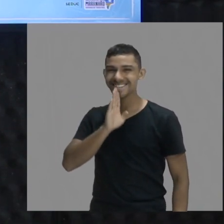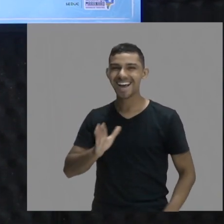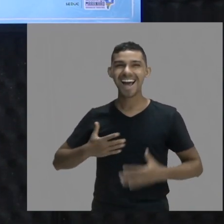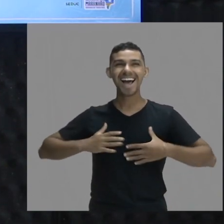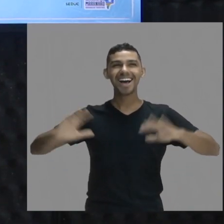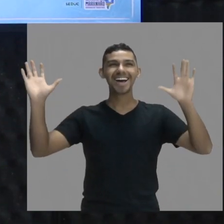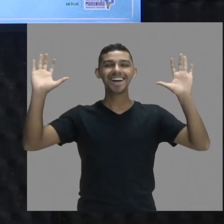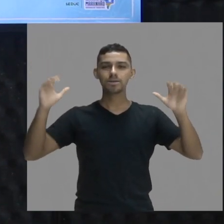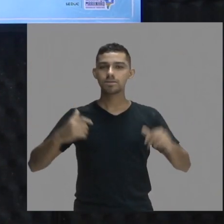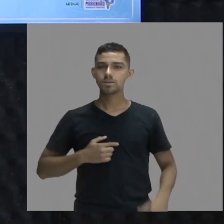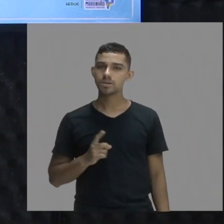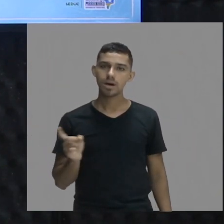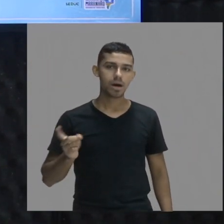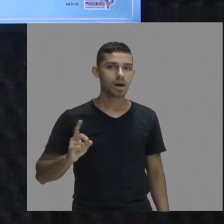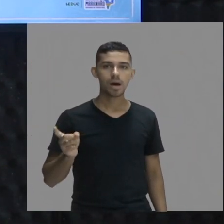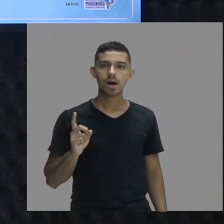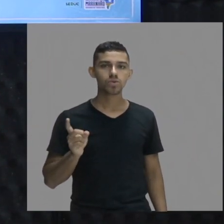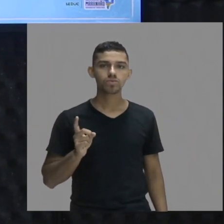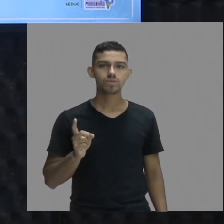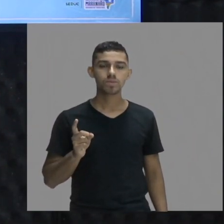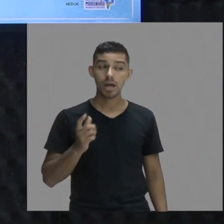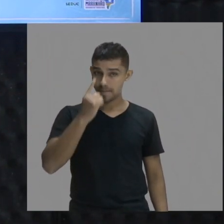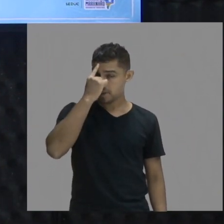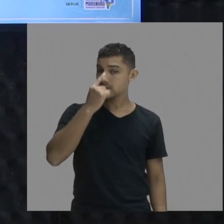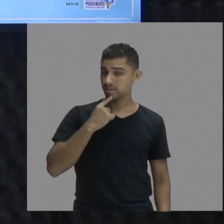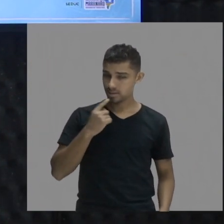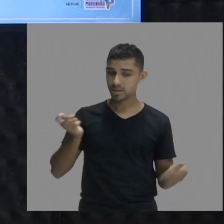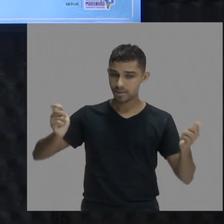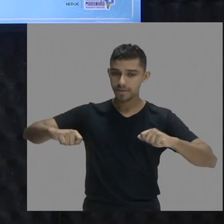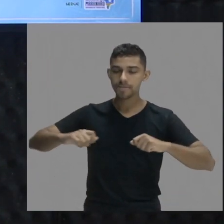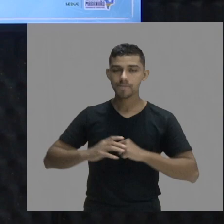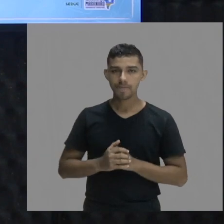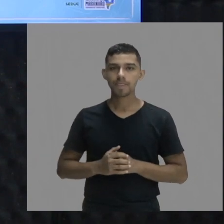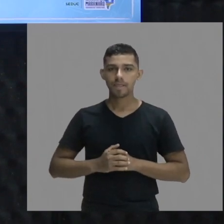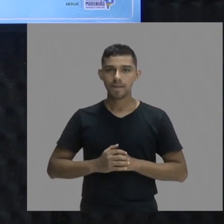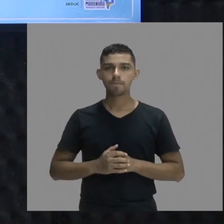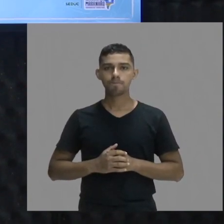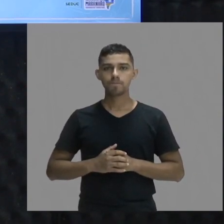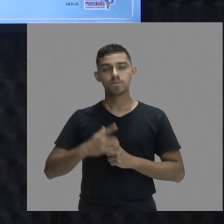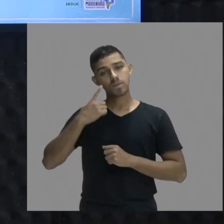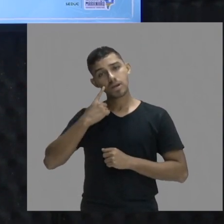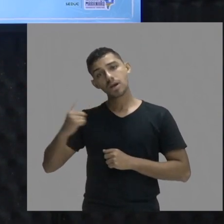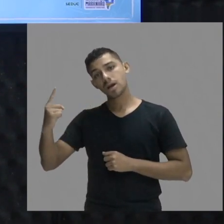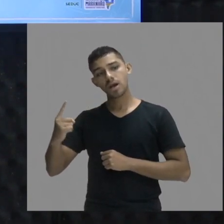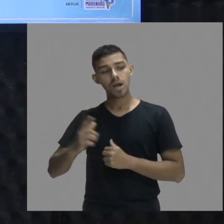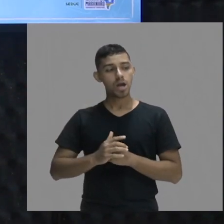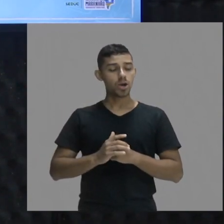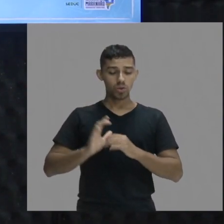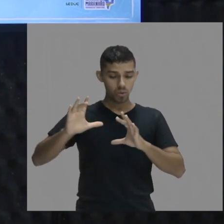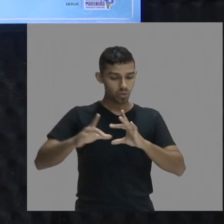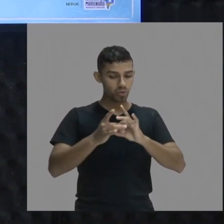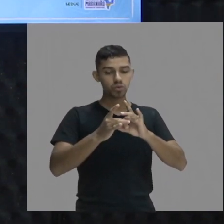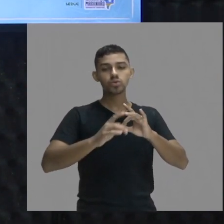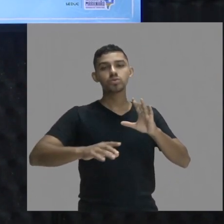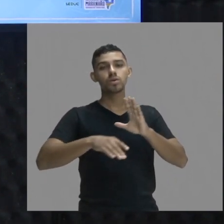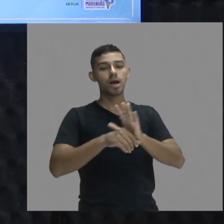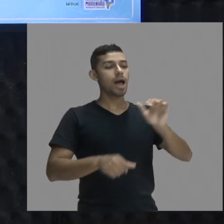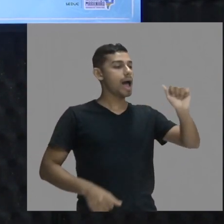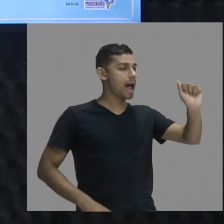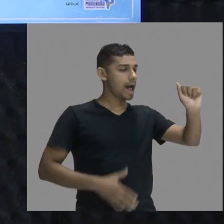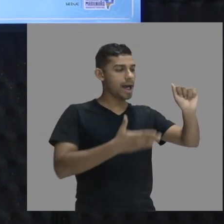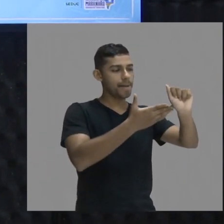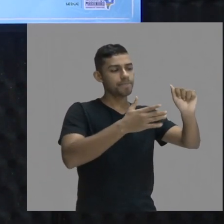valor aqui tem que ter uma imagem. Ó. Então, no conjunto A, que é o conjunto das minhas variáveis